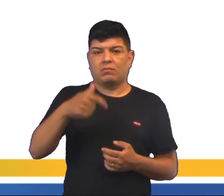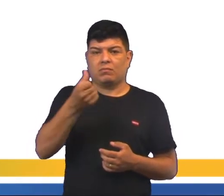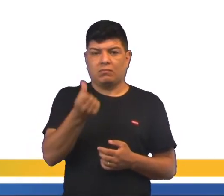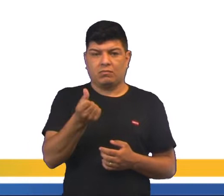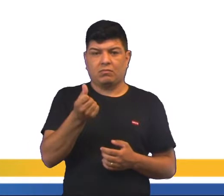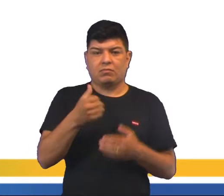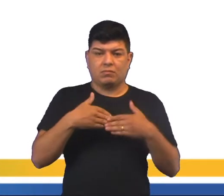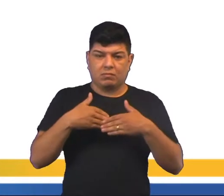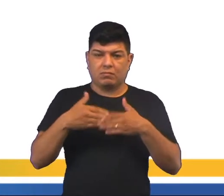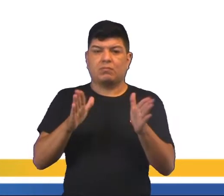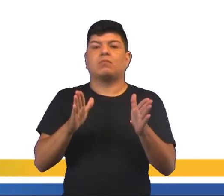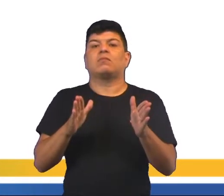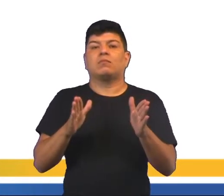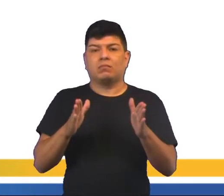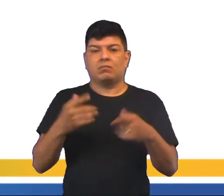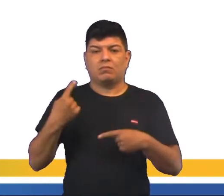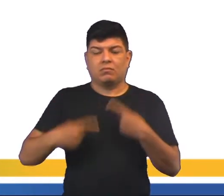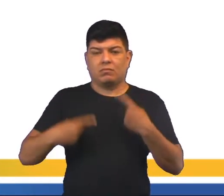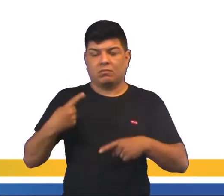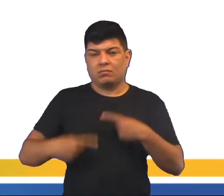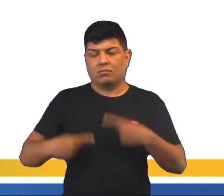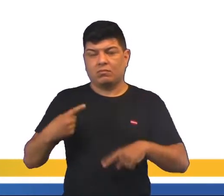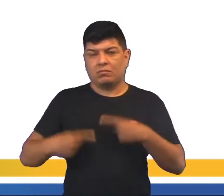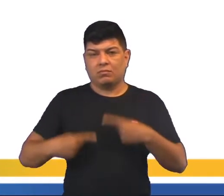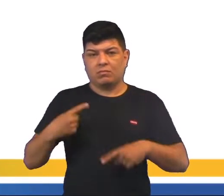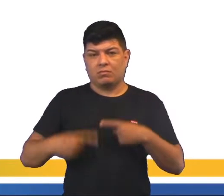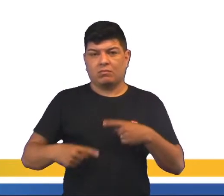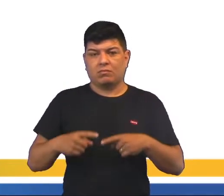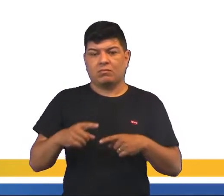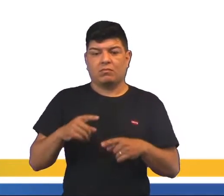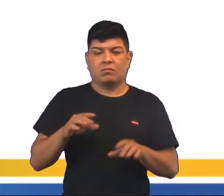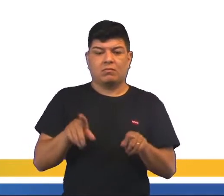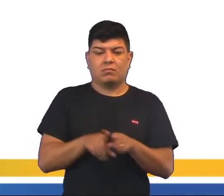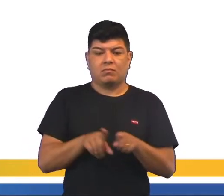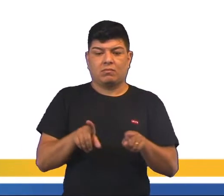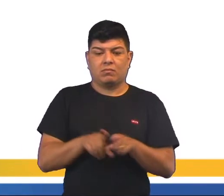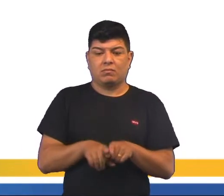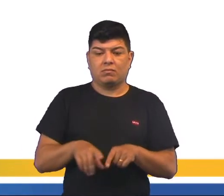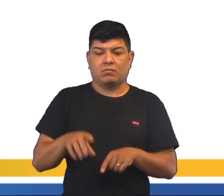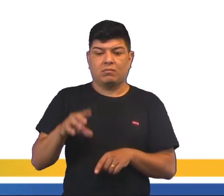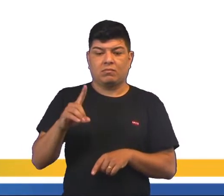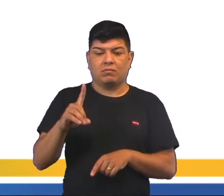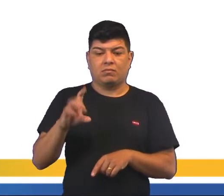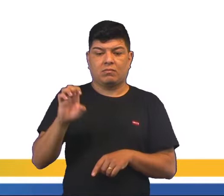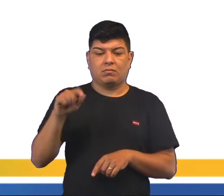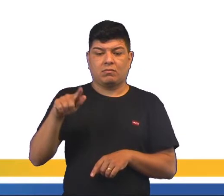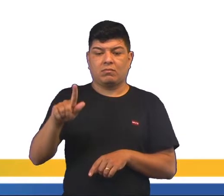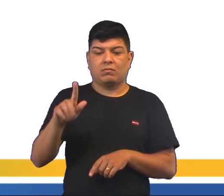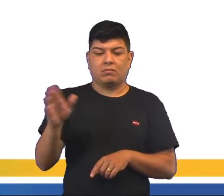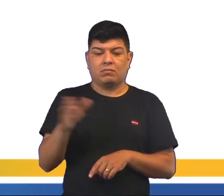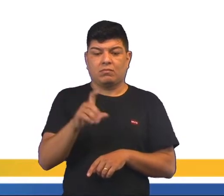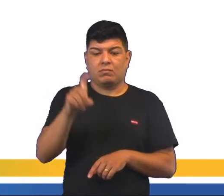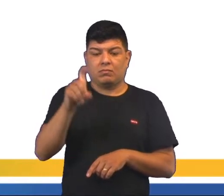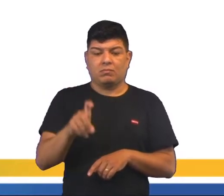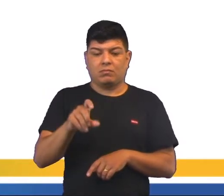abre o caminho, né, para a ascensão do político, né, Deng Xiaoping, né? Com a mudança no poder,